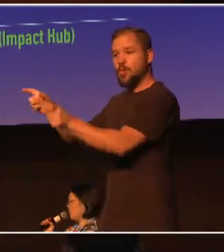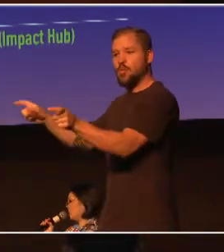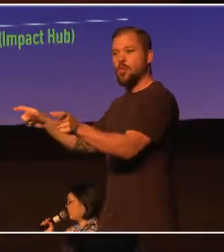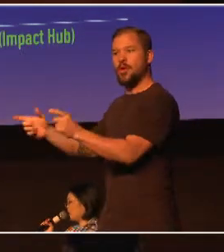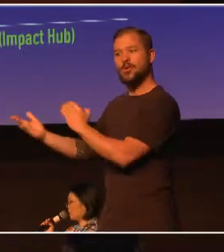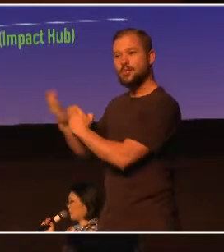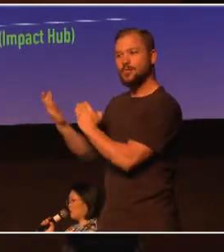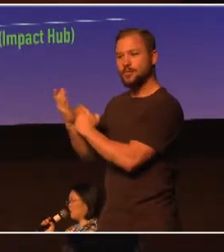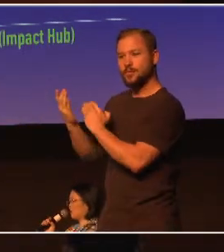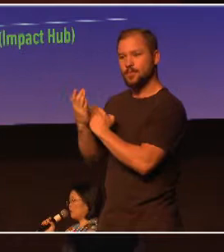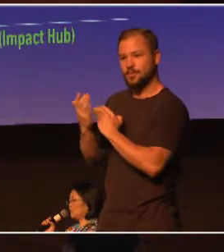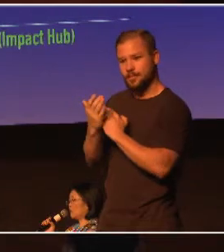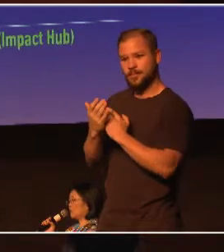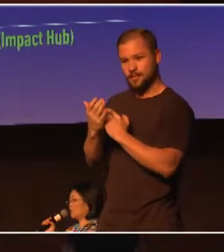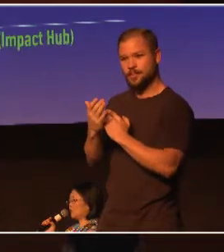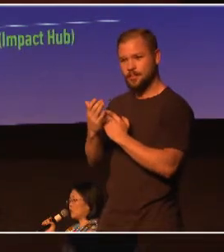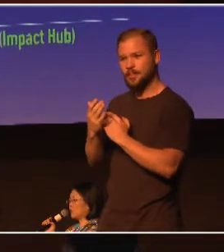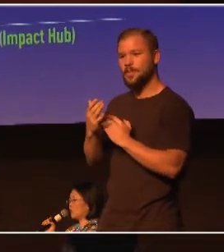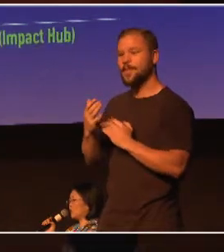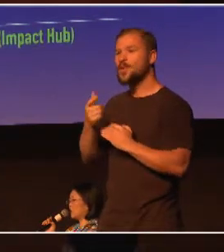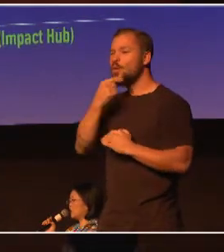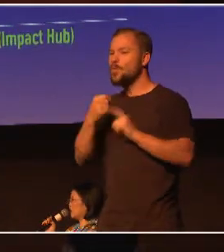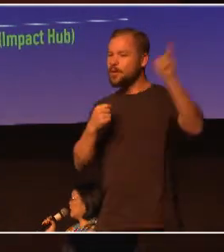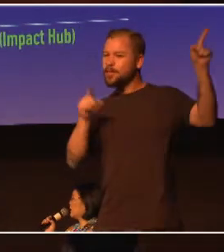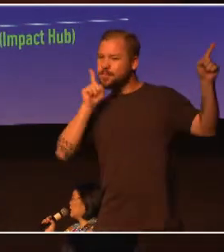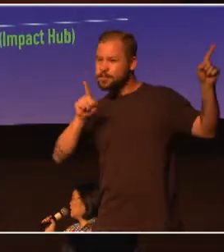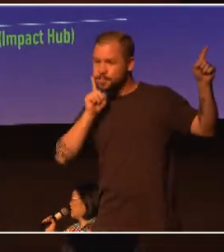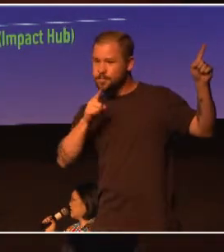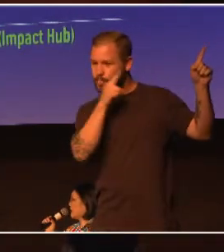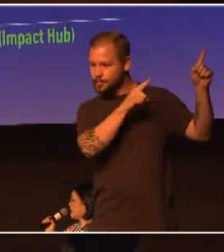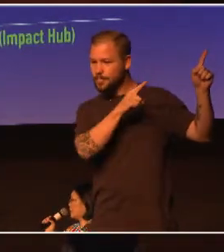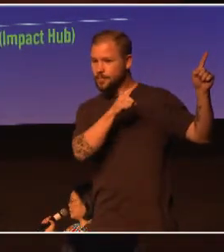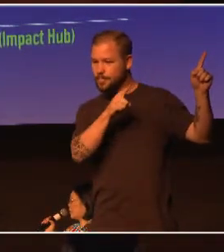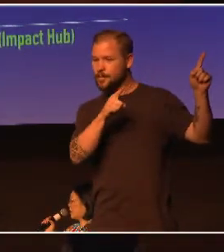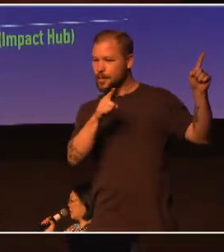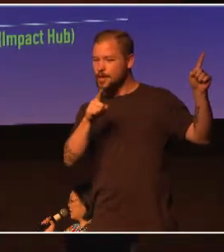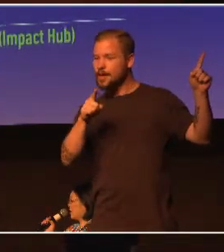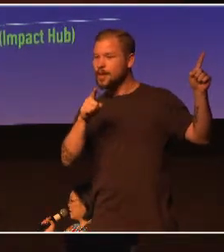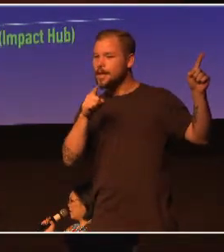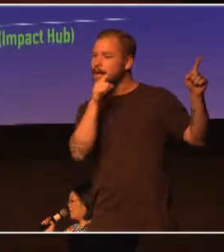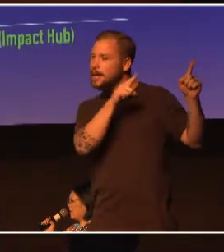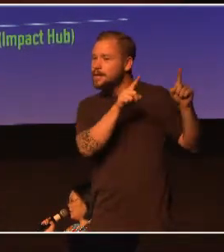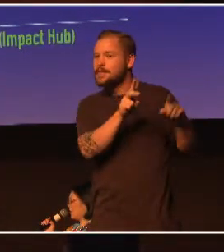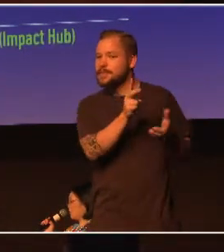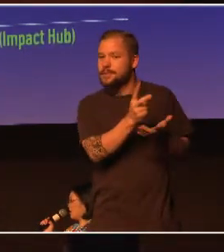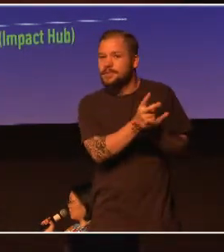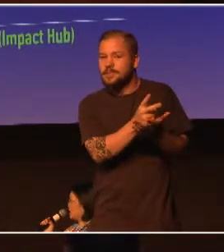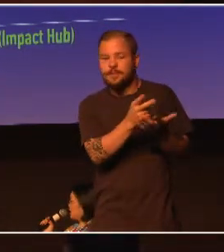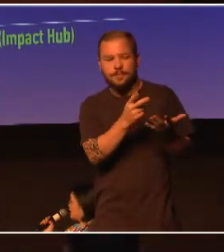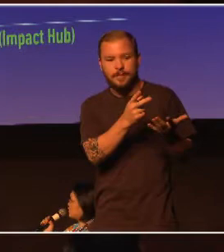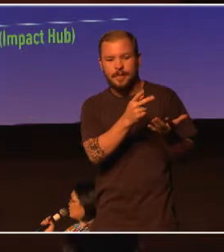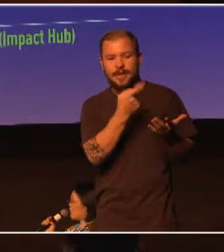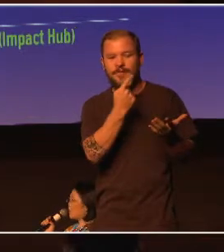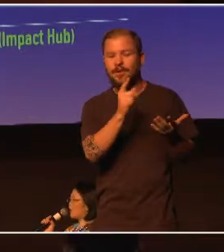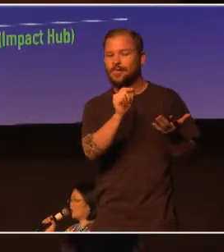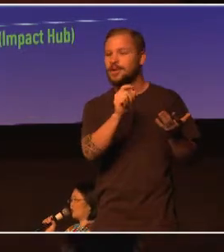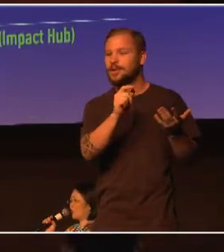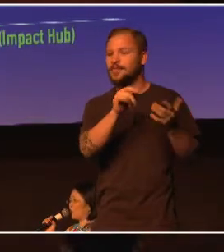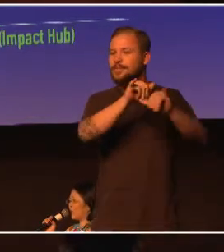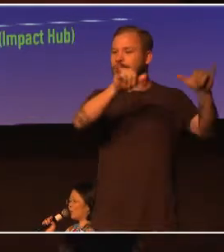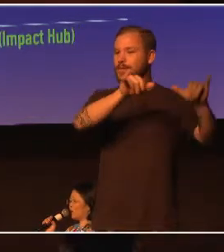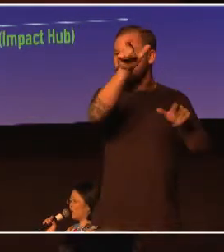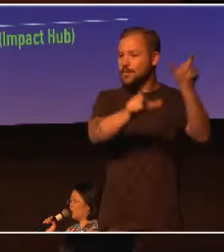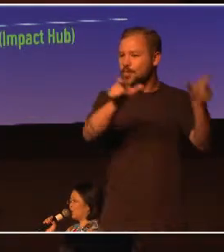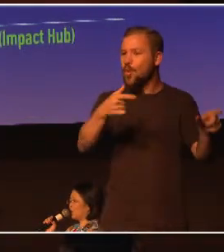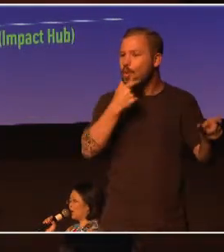exemplo do Justin Baldoni, que faz isso lá nos Estados Unidos, né? Que é sobre, ele fala sobre masculinidade tóxica e